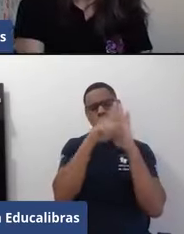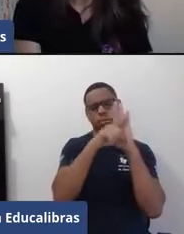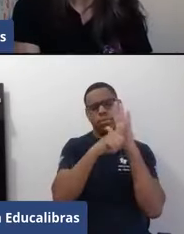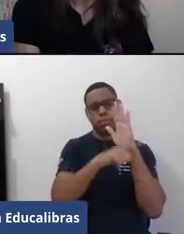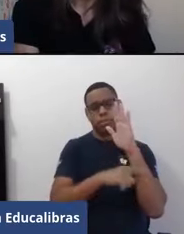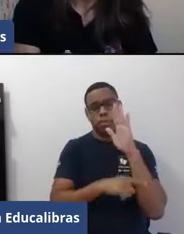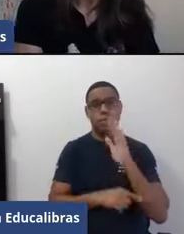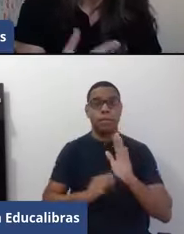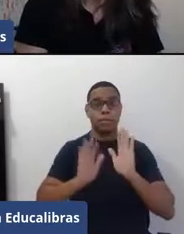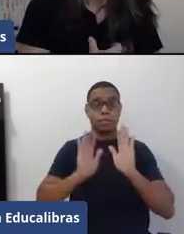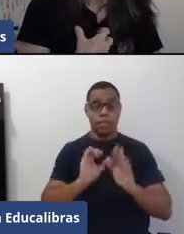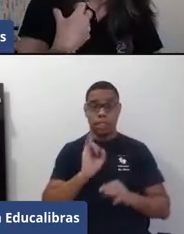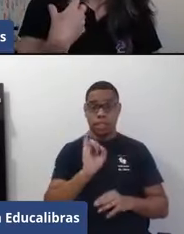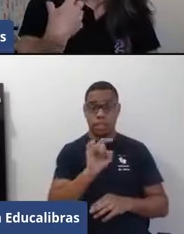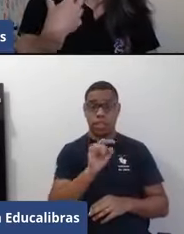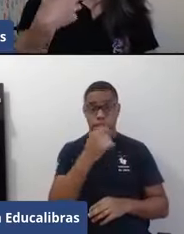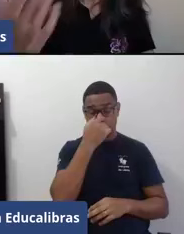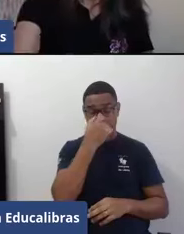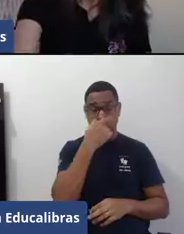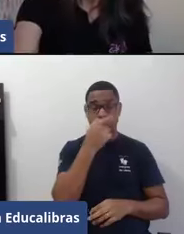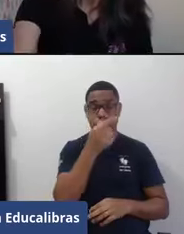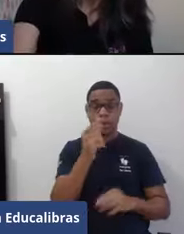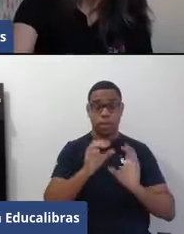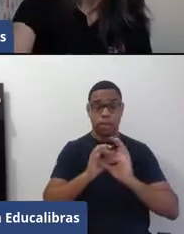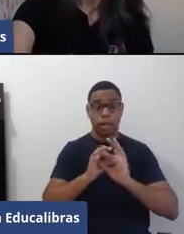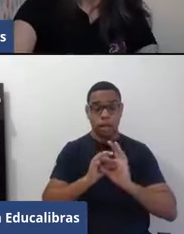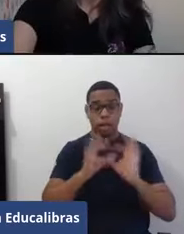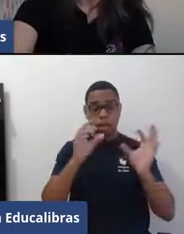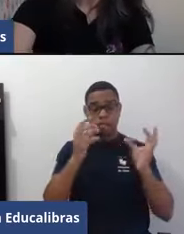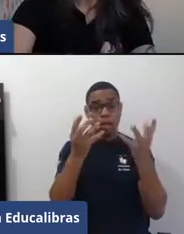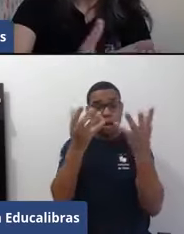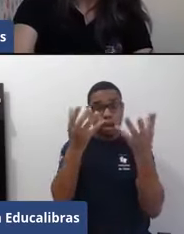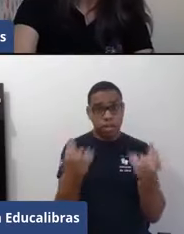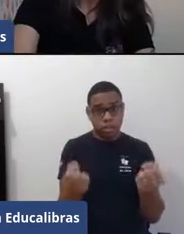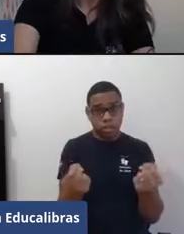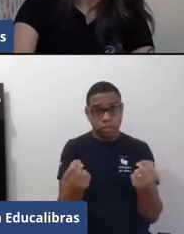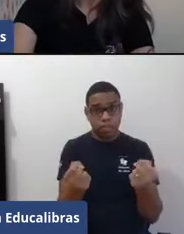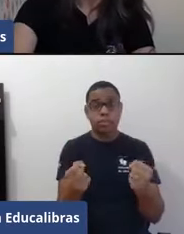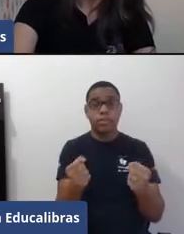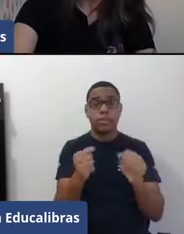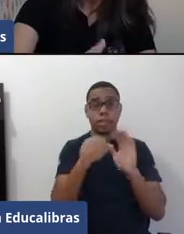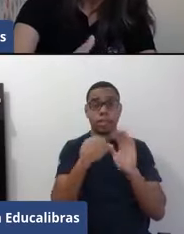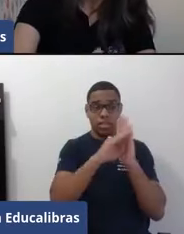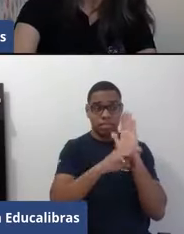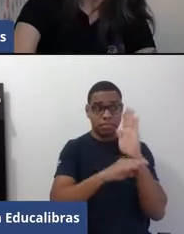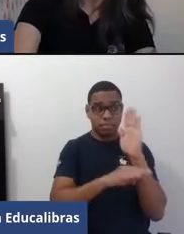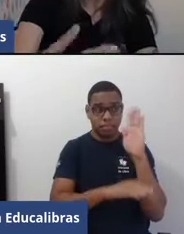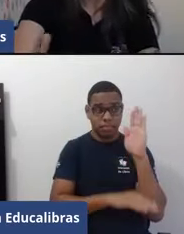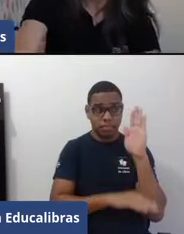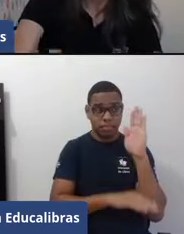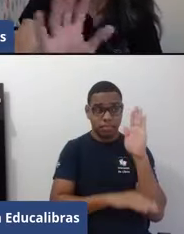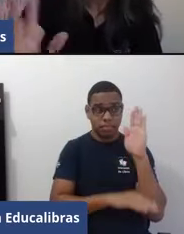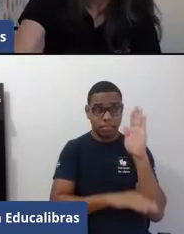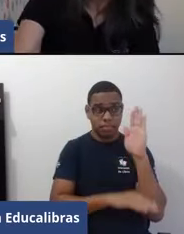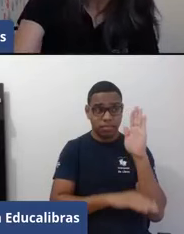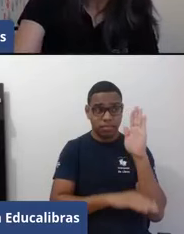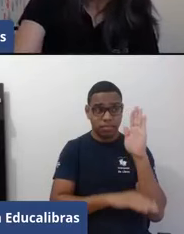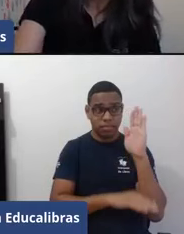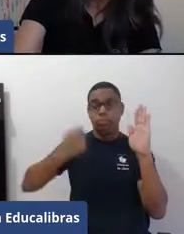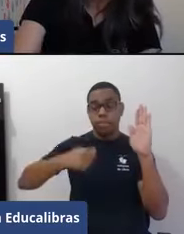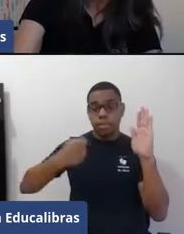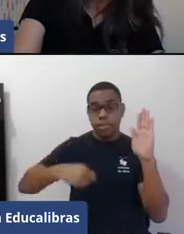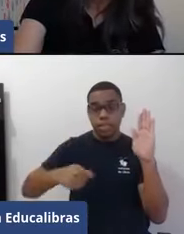você está disponível a ouvir, né, a gente enviar essa lista com essa demanda e propor, não adianta também